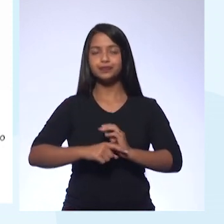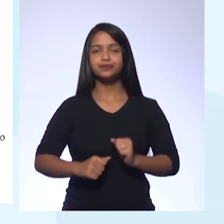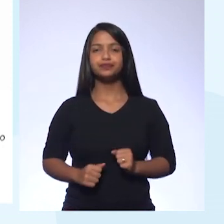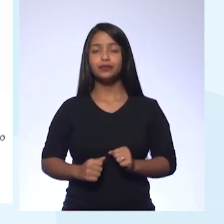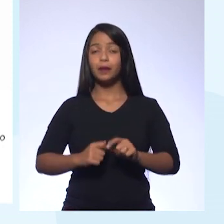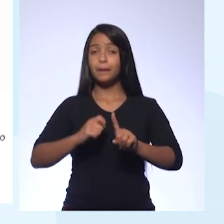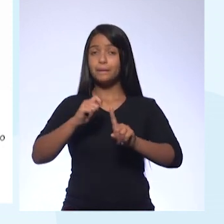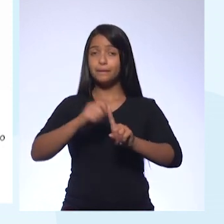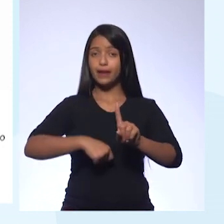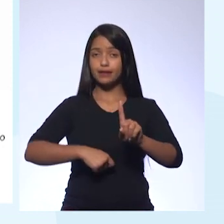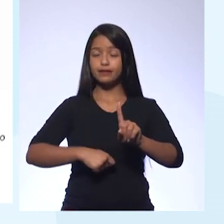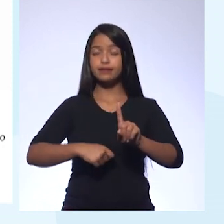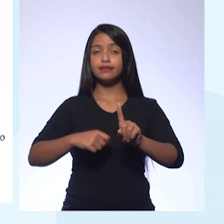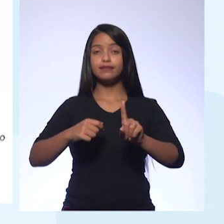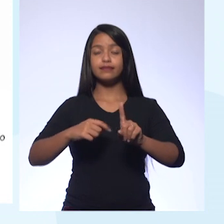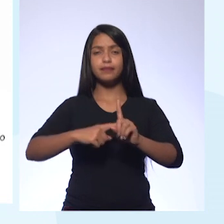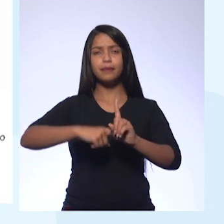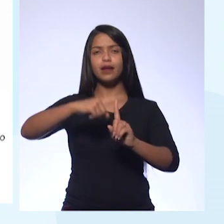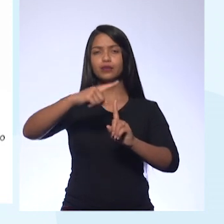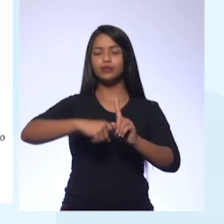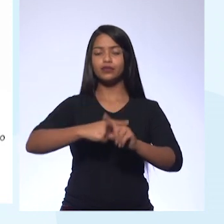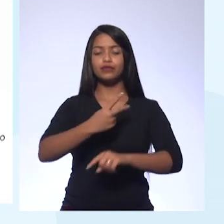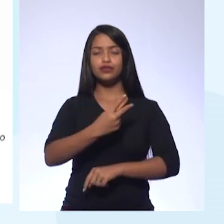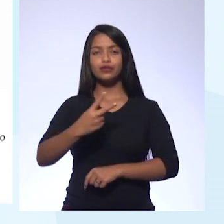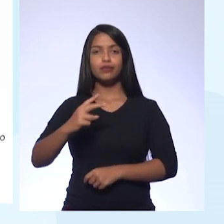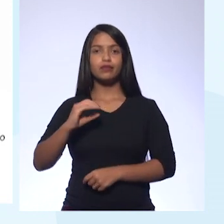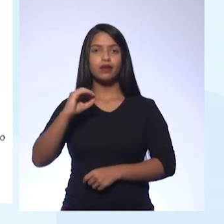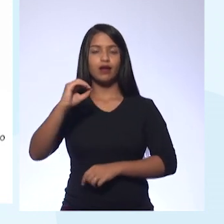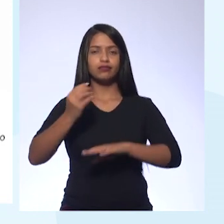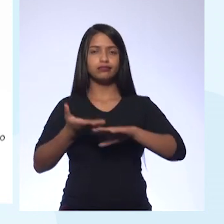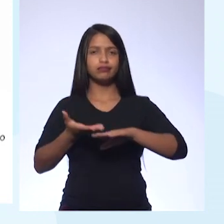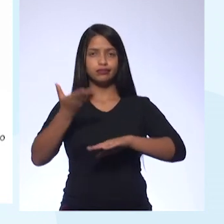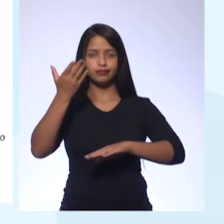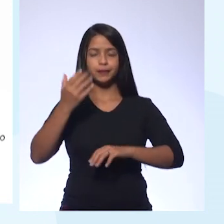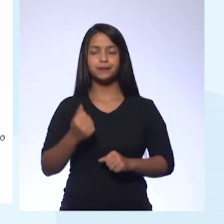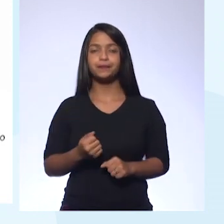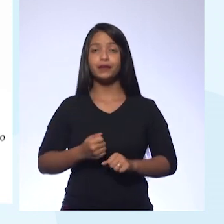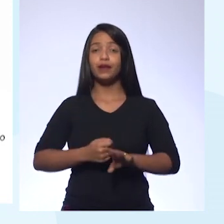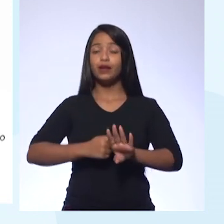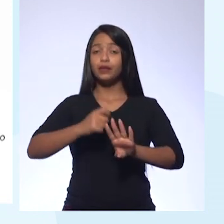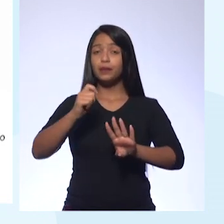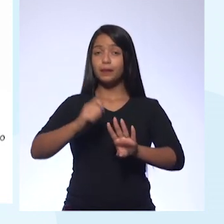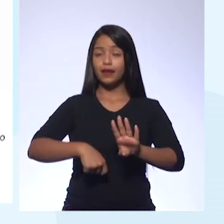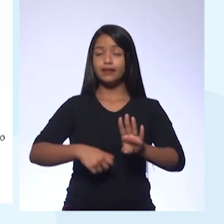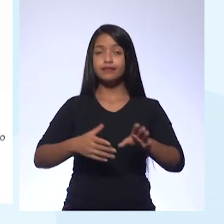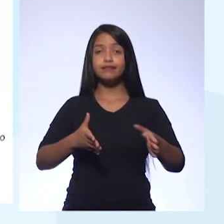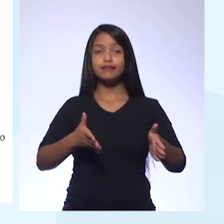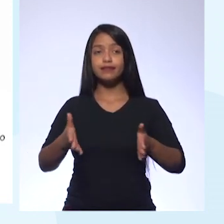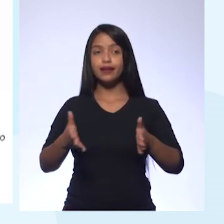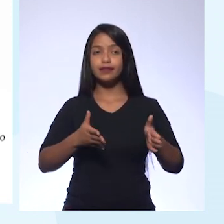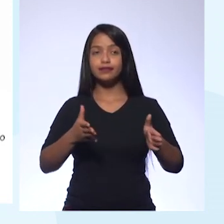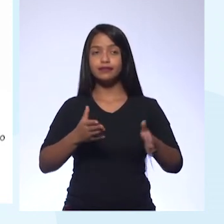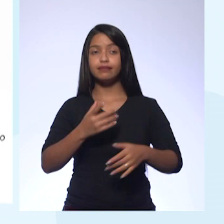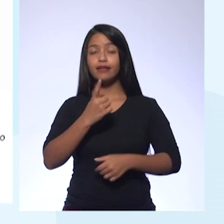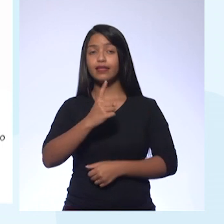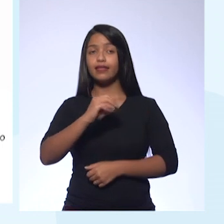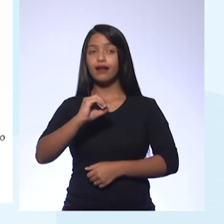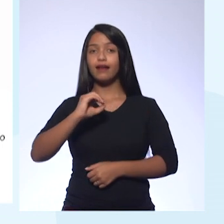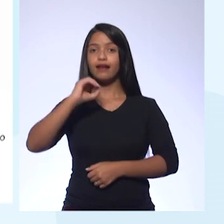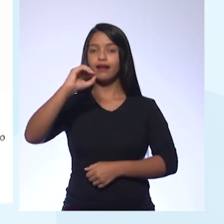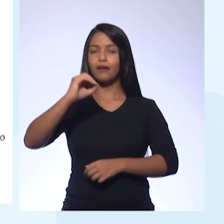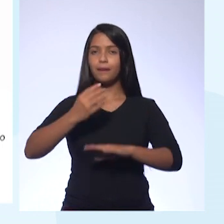com temperatura média acima de 22 graus e pelo menos 4 meses com média acima de 10